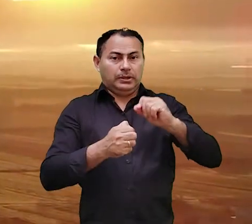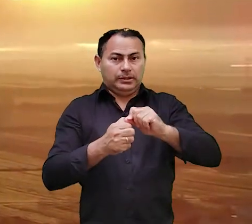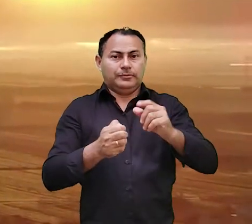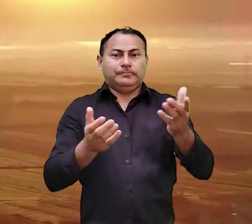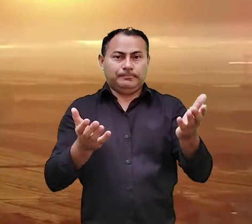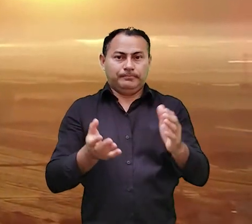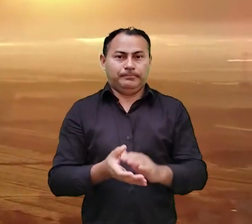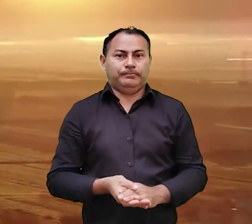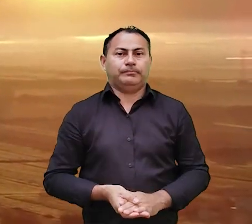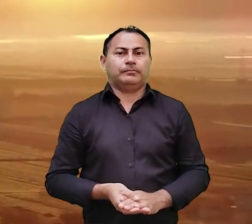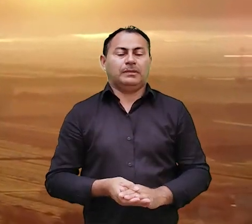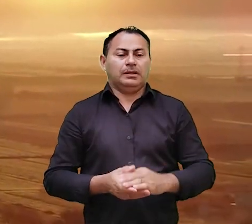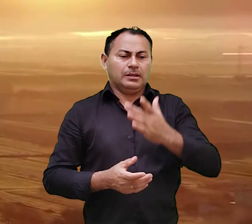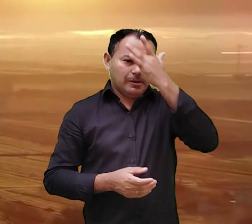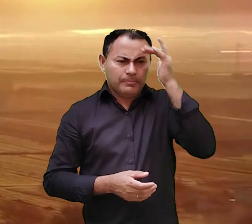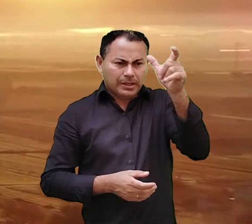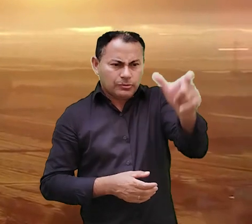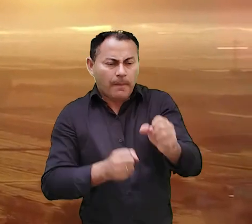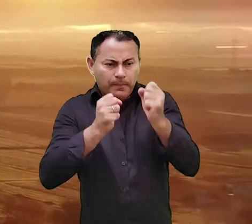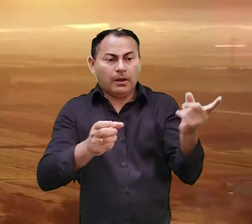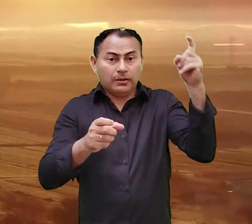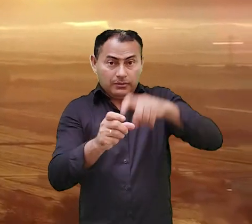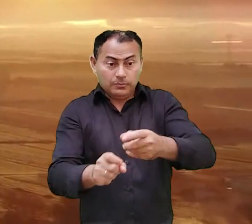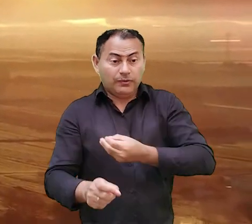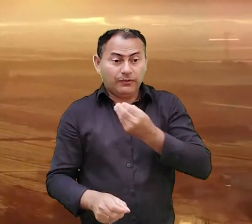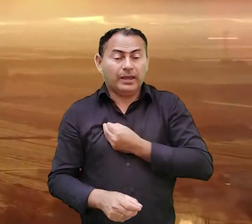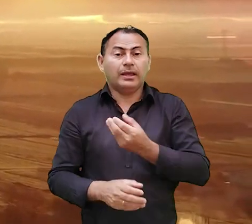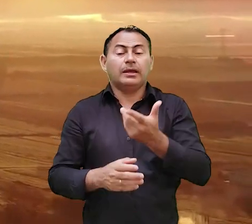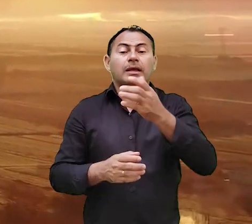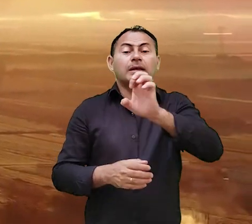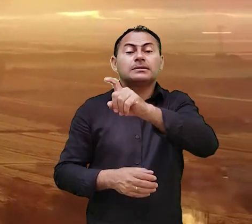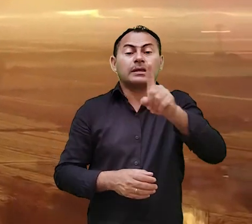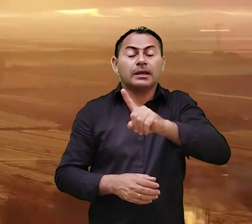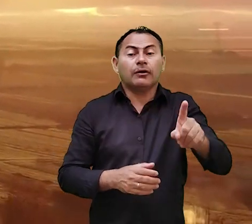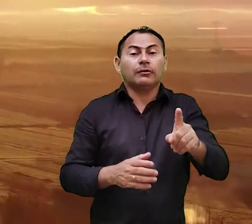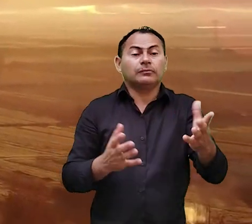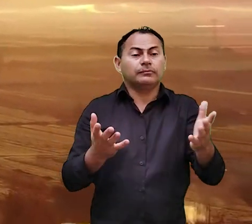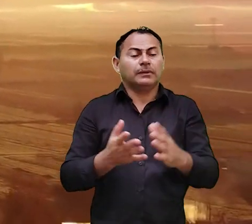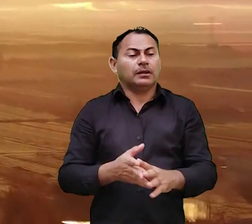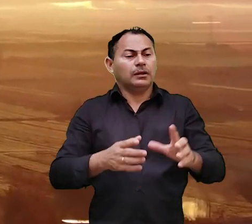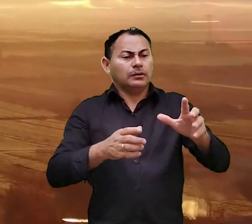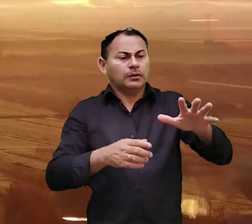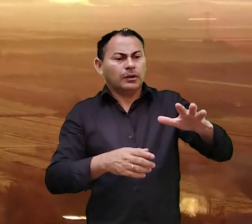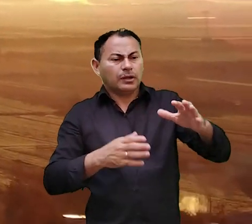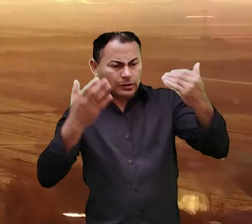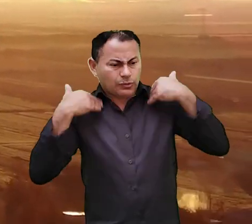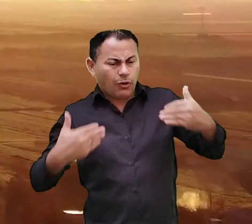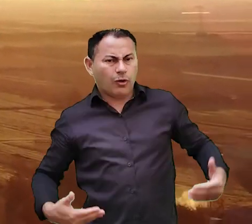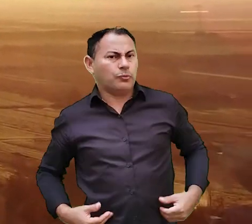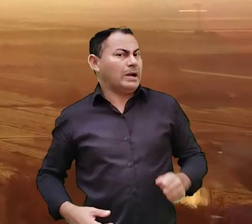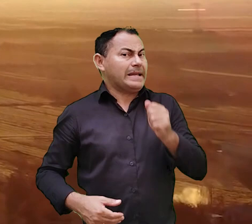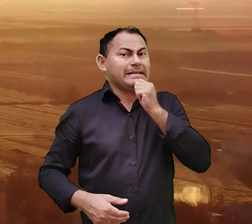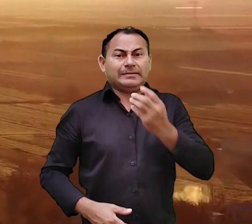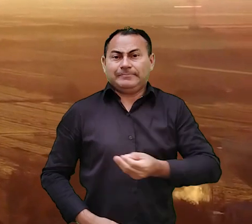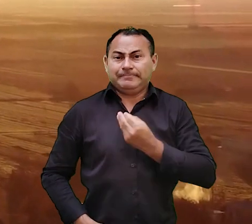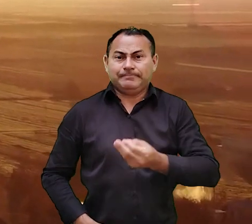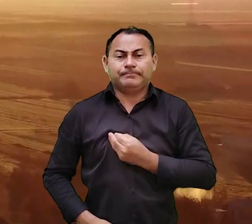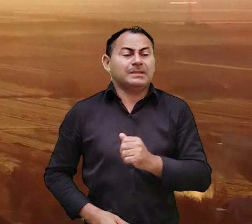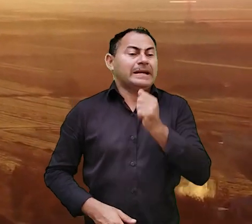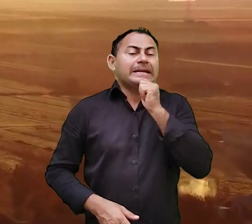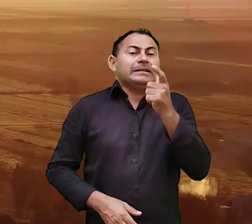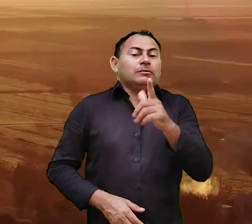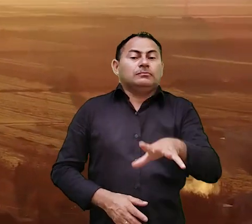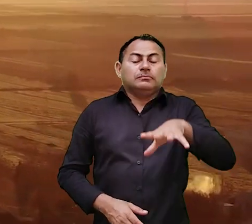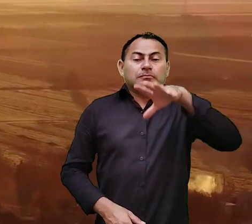à pergunta que Deus lhe havia feito. Esses ossos podem voltar a viver? Aqueles corpos ainda não estavam